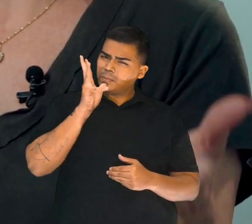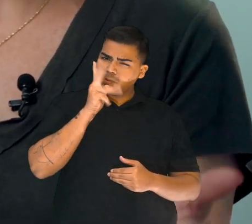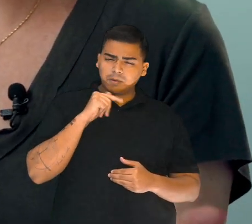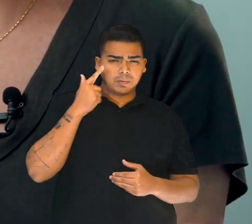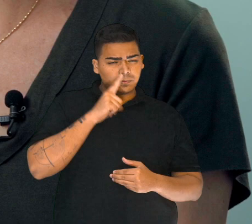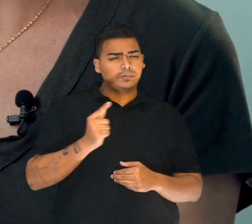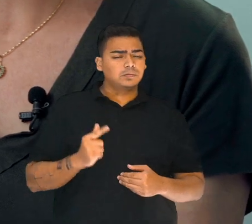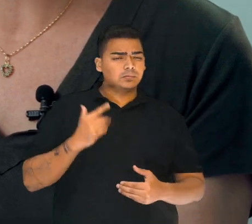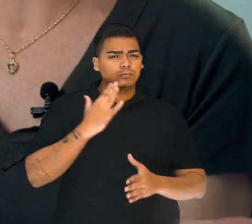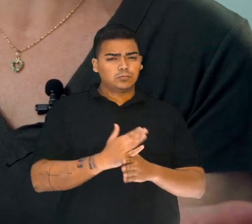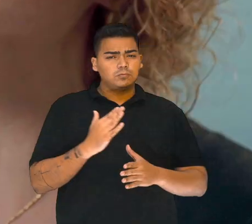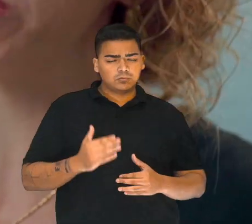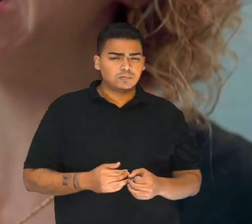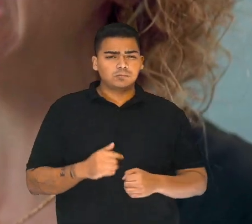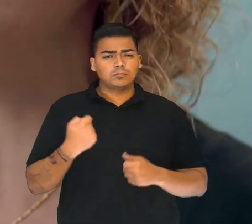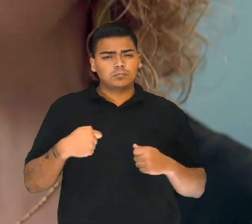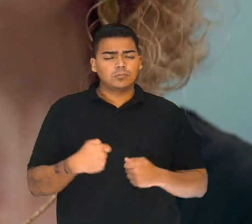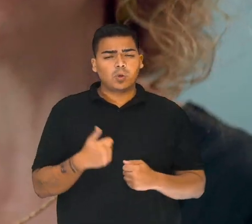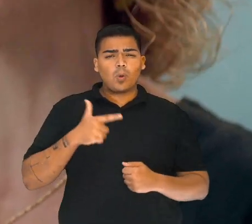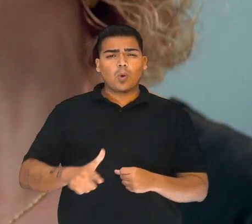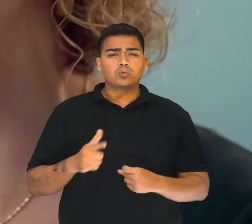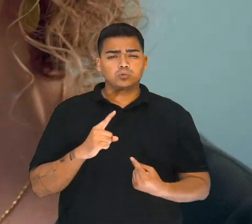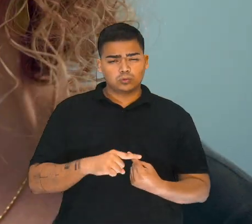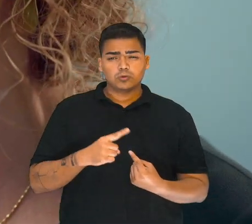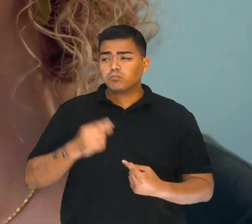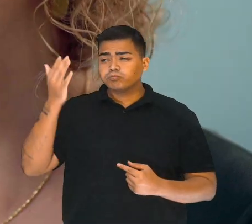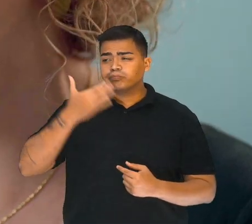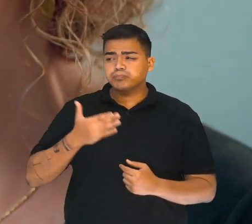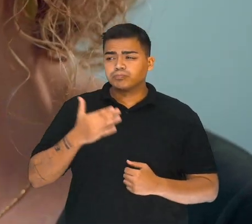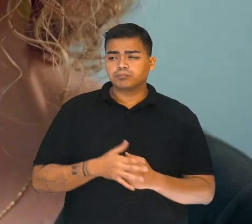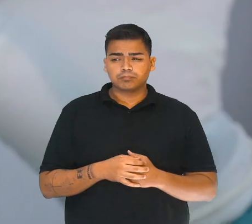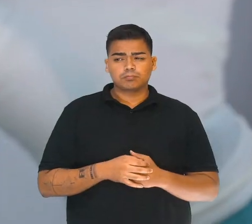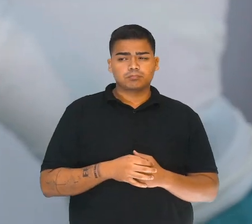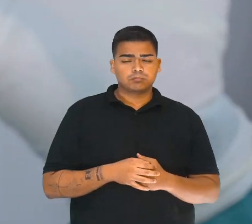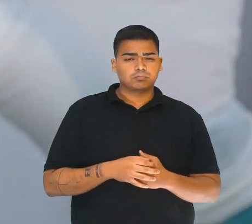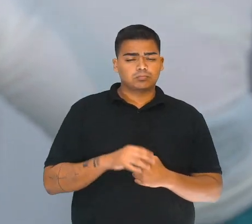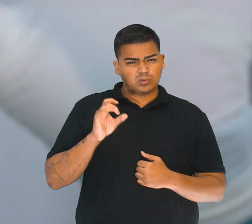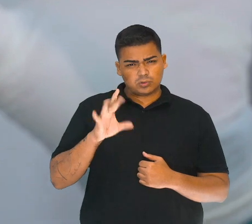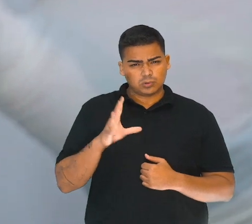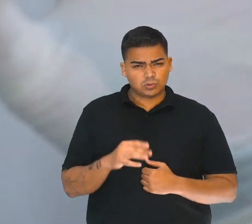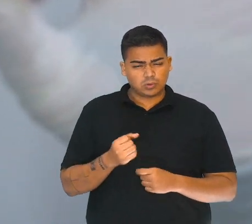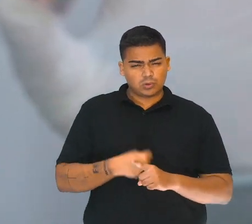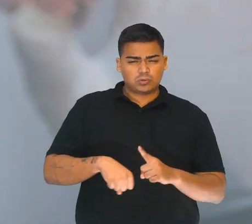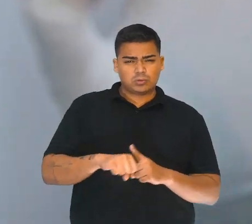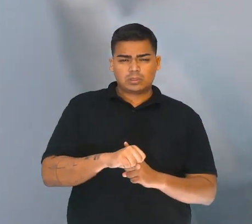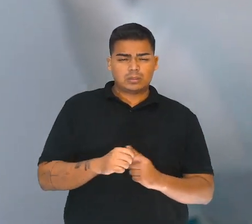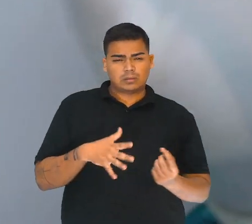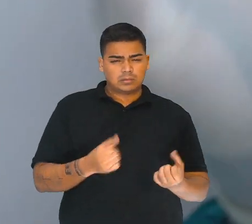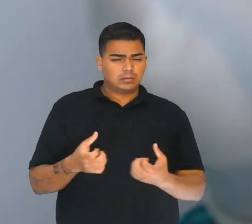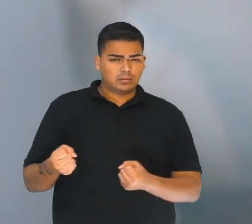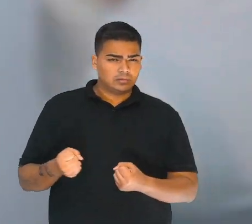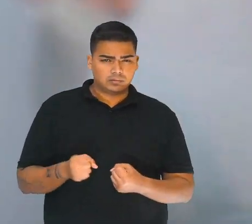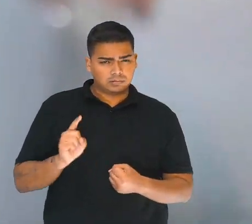mais tempo para chegar ao mercado, por precisar de outros tipos de comprovações. Não é só uma validação de mercado como é,